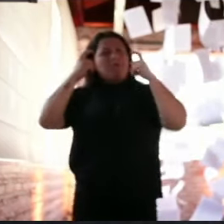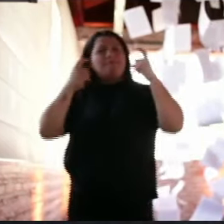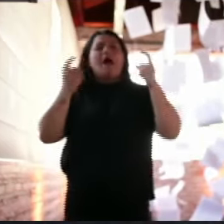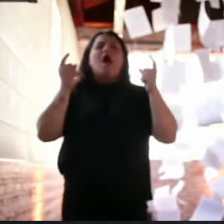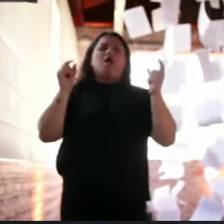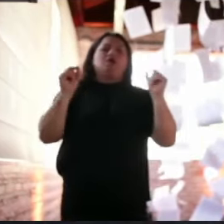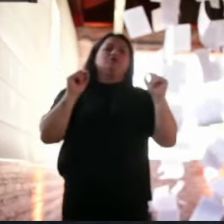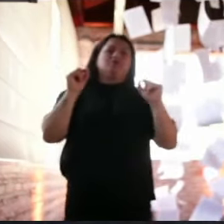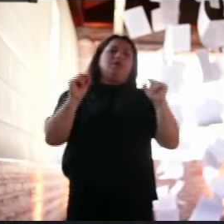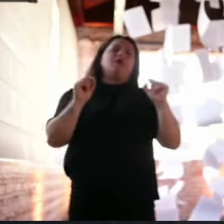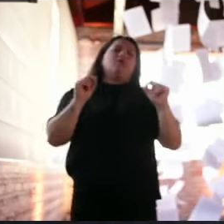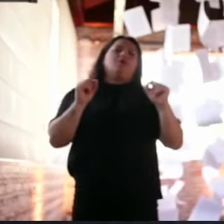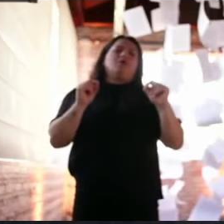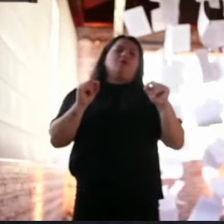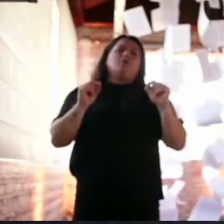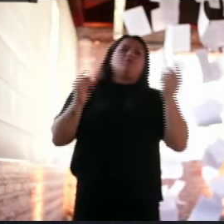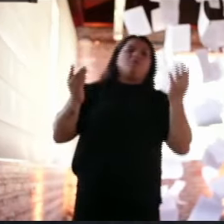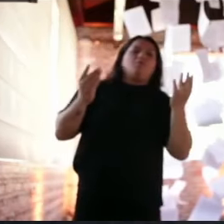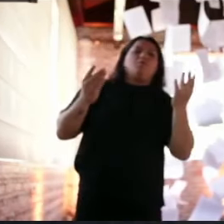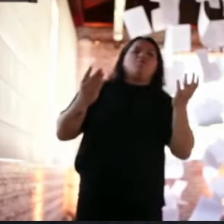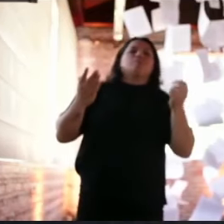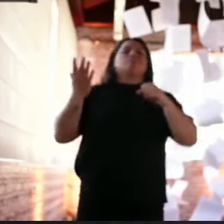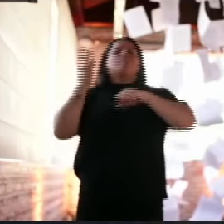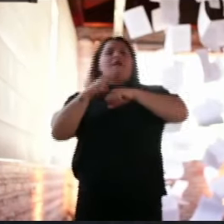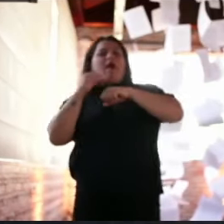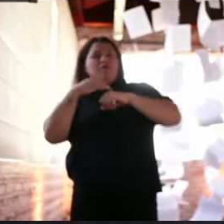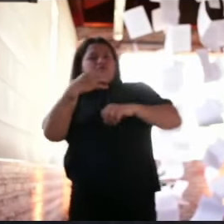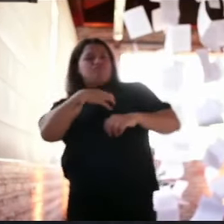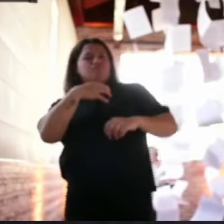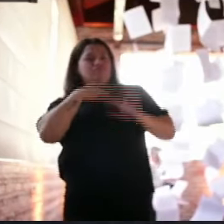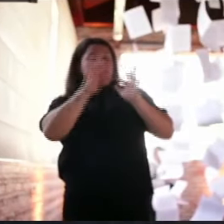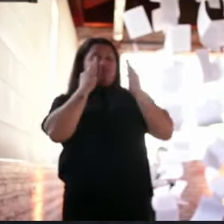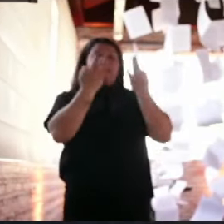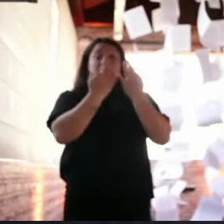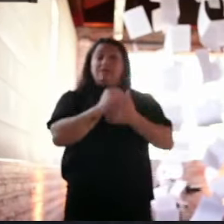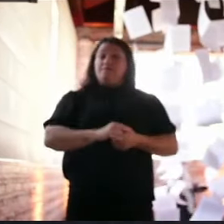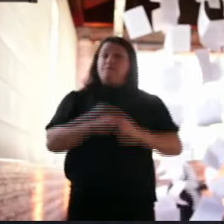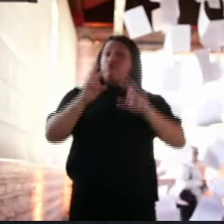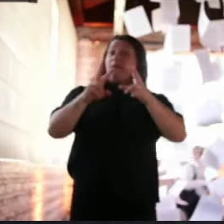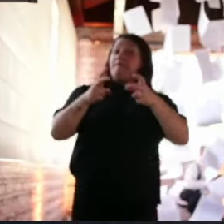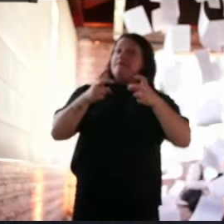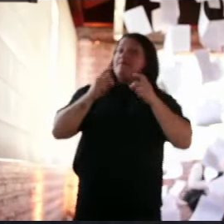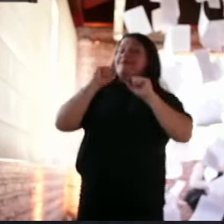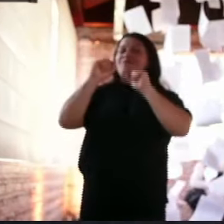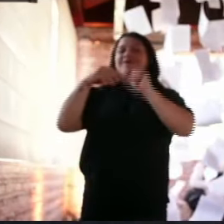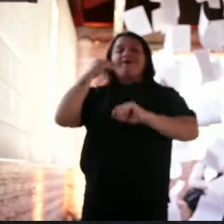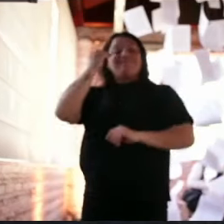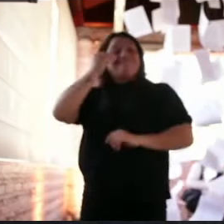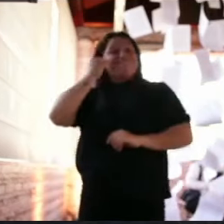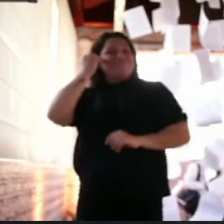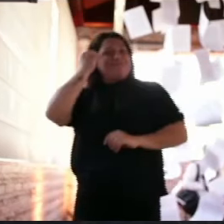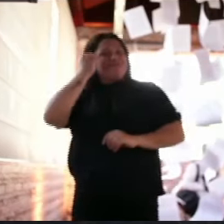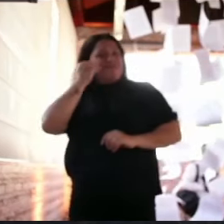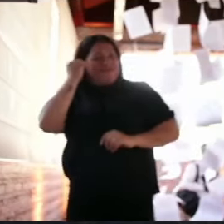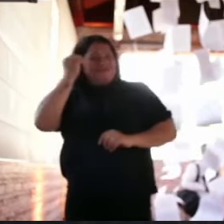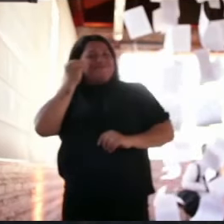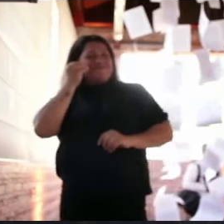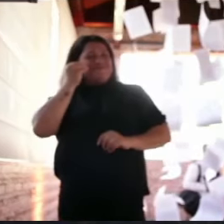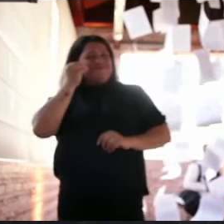da funções parentais né então o que que a gente vai vendo que a experiência Perinatal